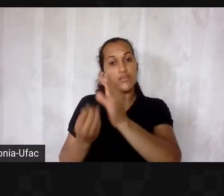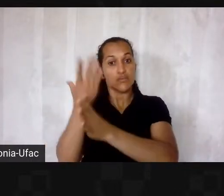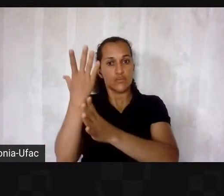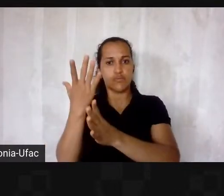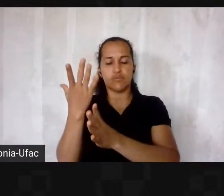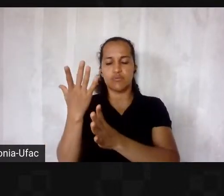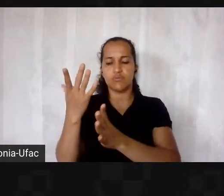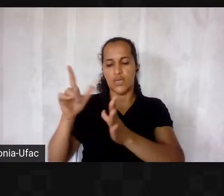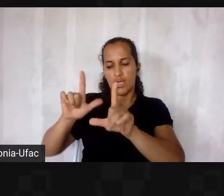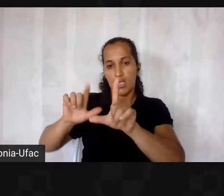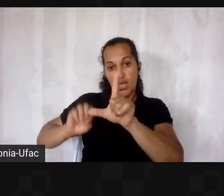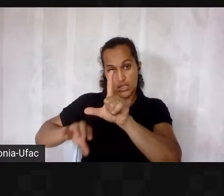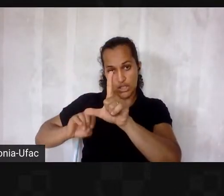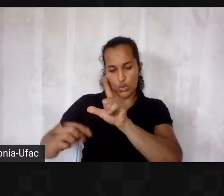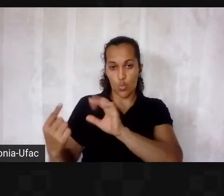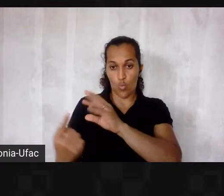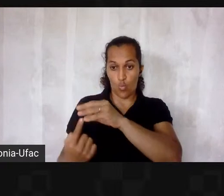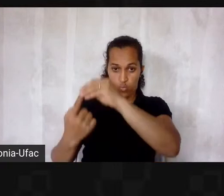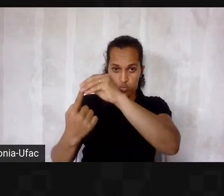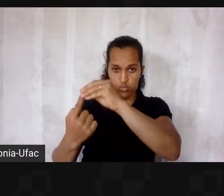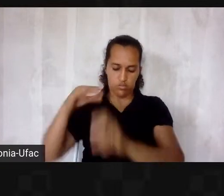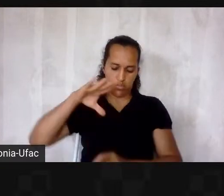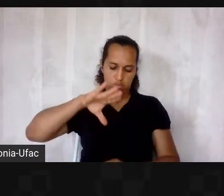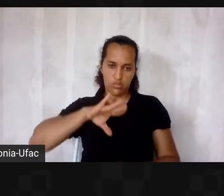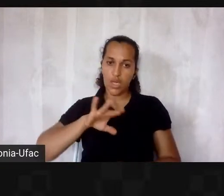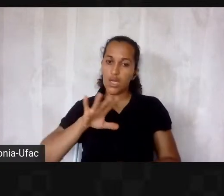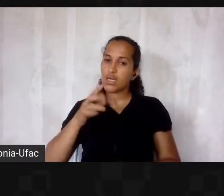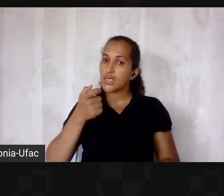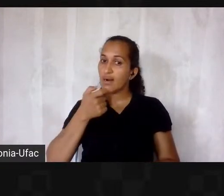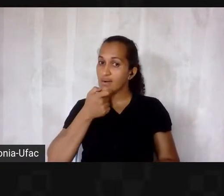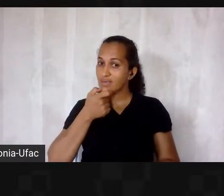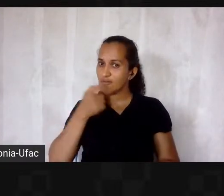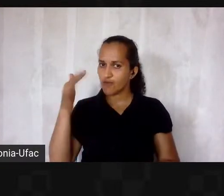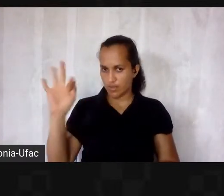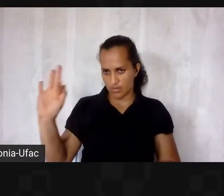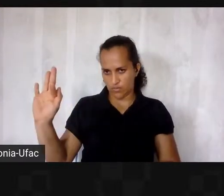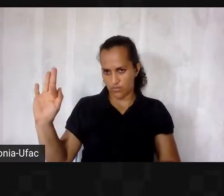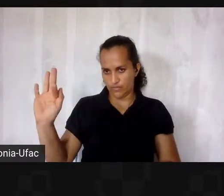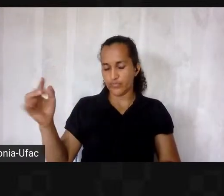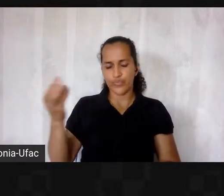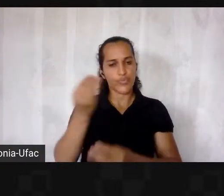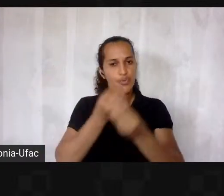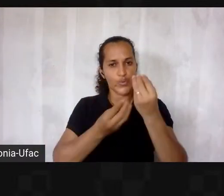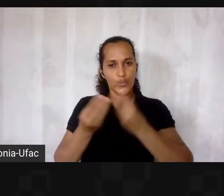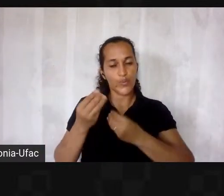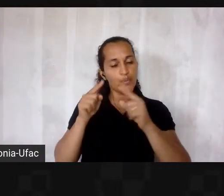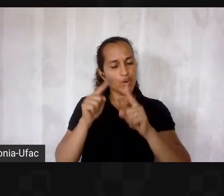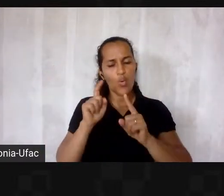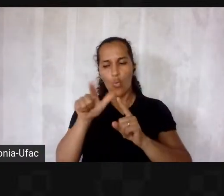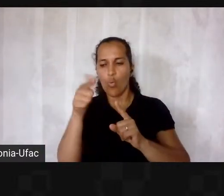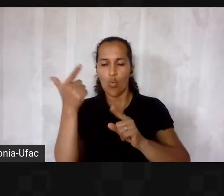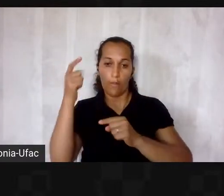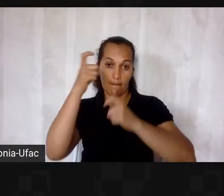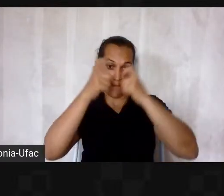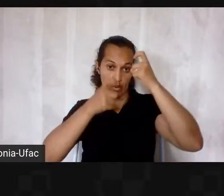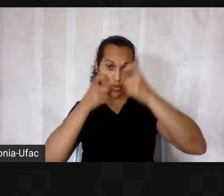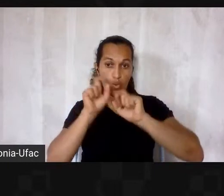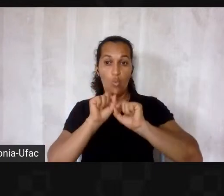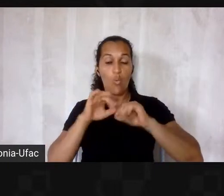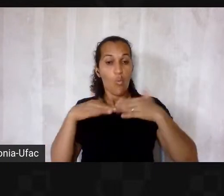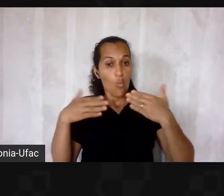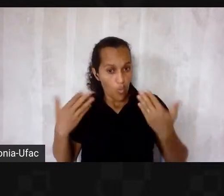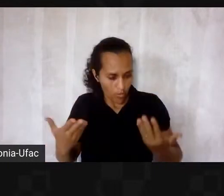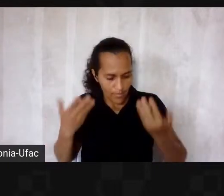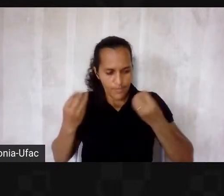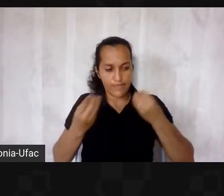inglês e francês. Então, essa foi a saída encontrada nesse embate. Outras preocupações foram oferecer espanhol,